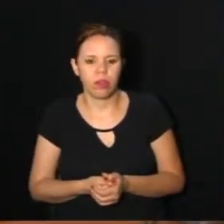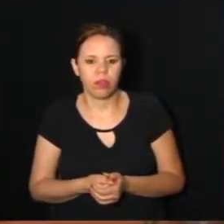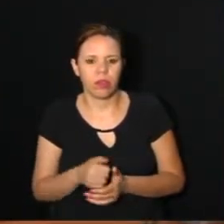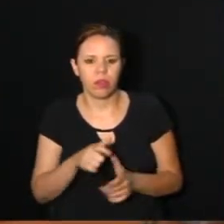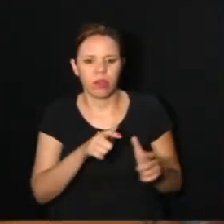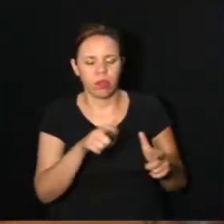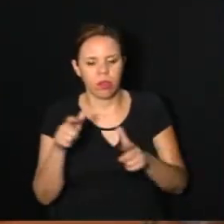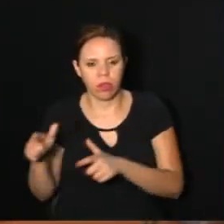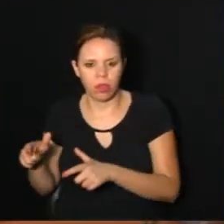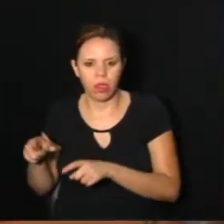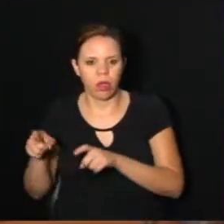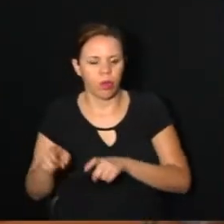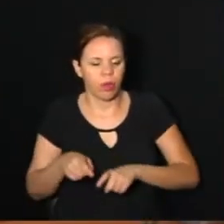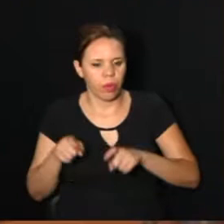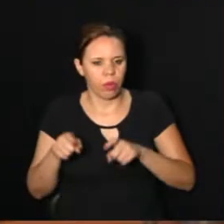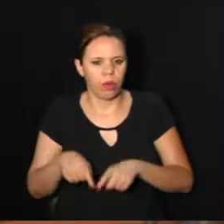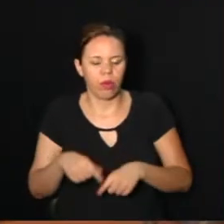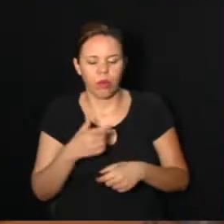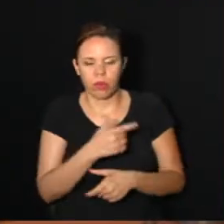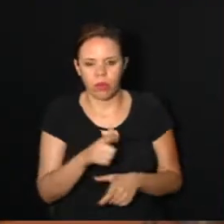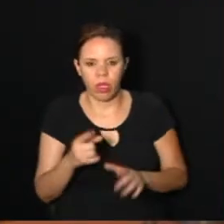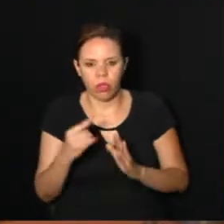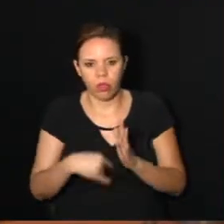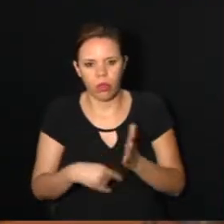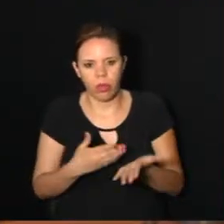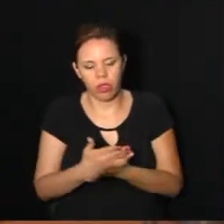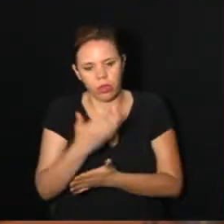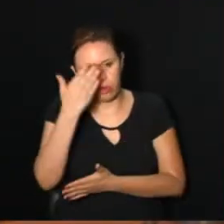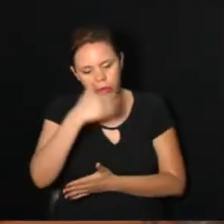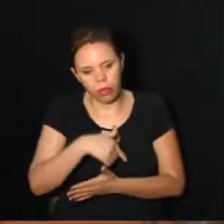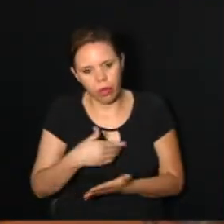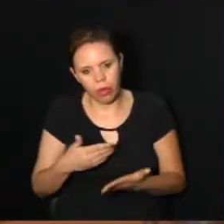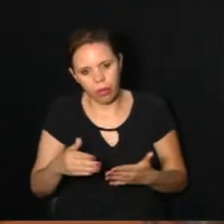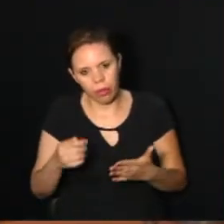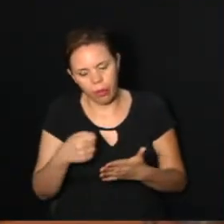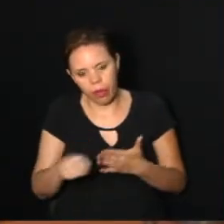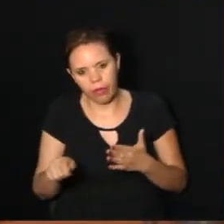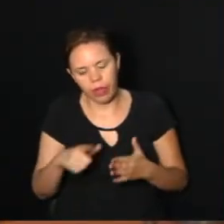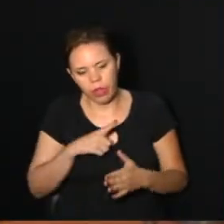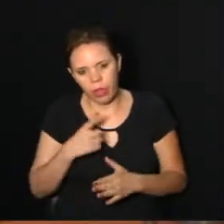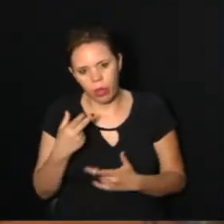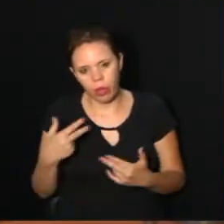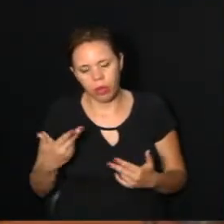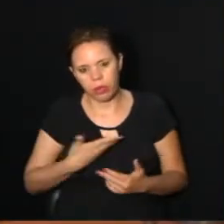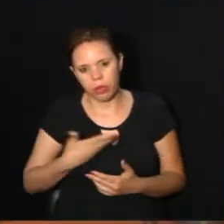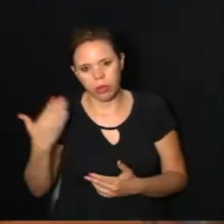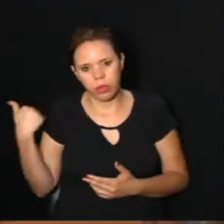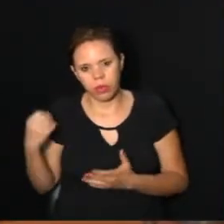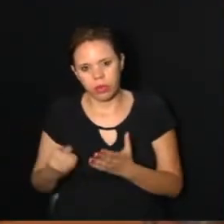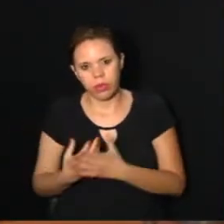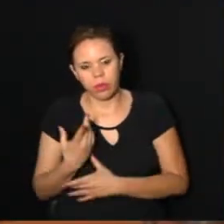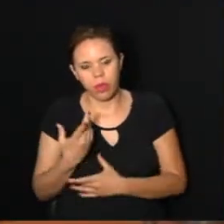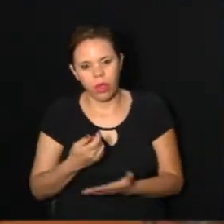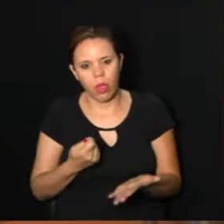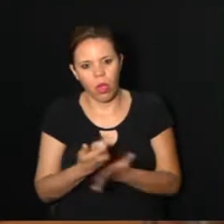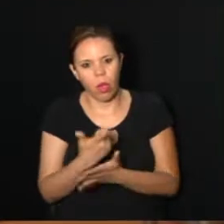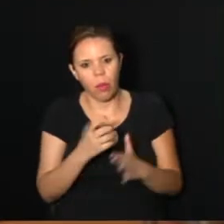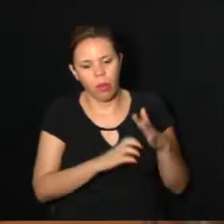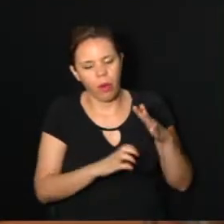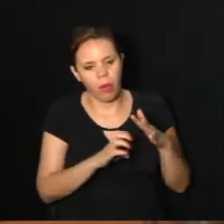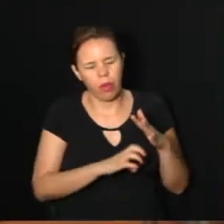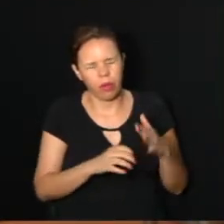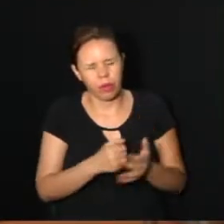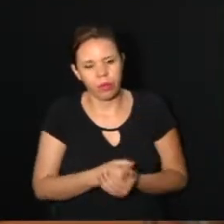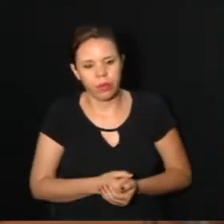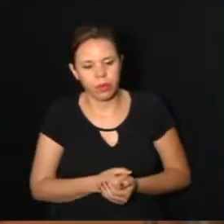rurais, somente em áreas urbanas. Tem um caso específico de um amigo que ele comprou uma empresa de